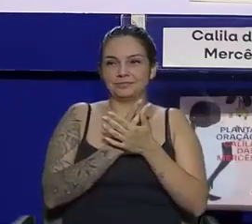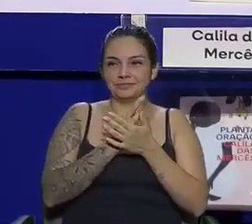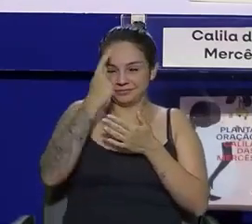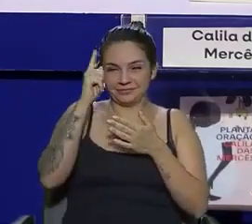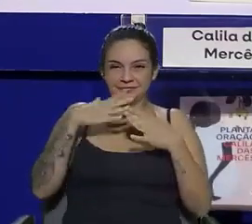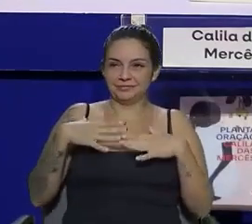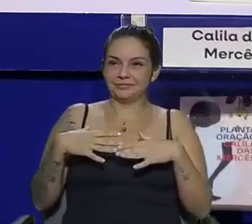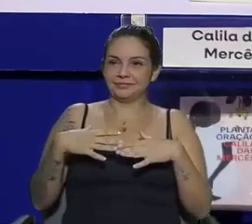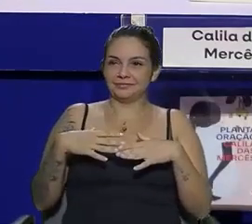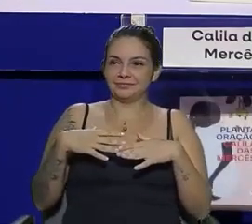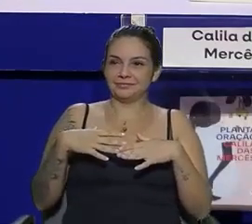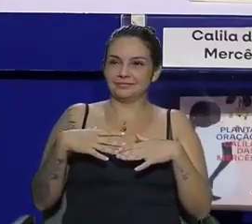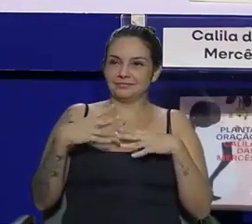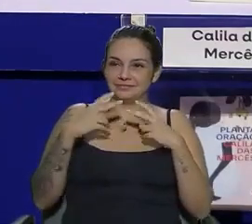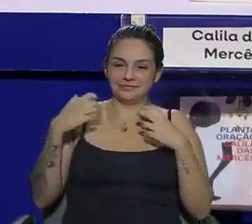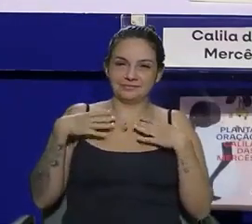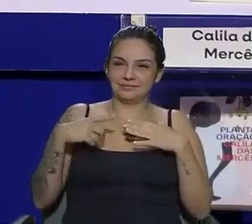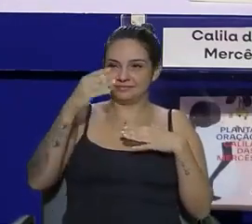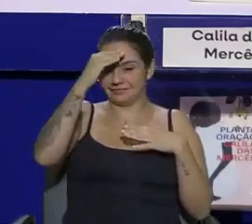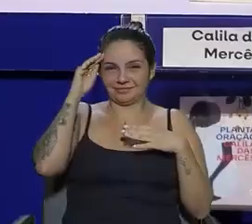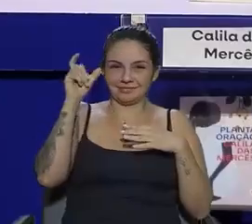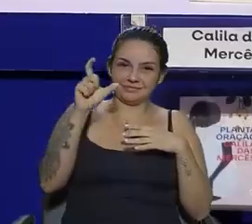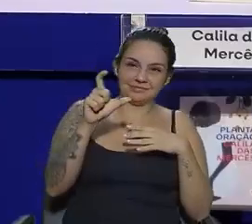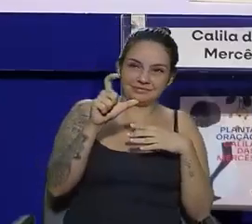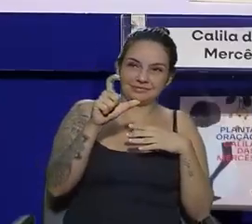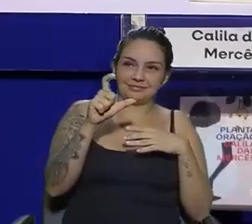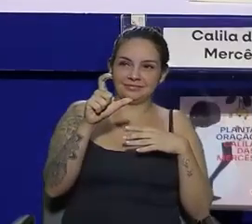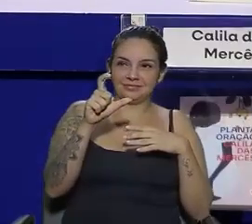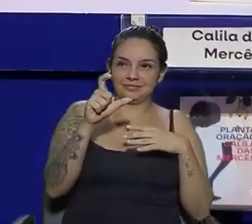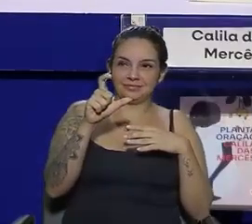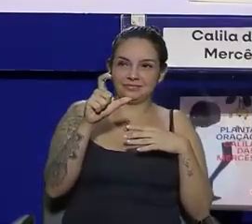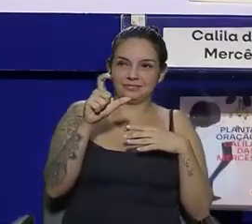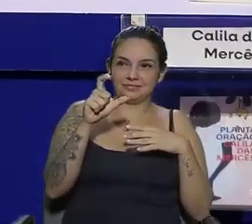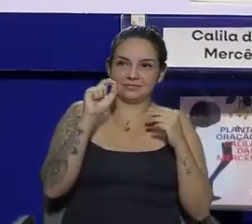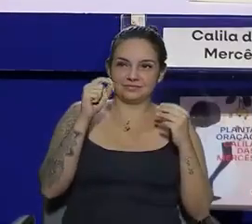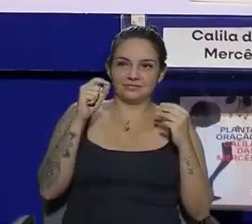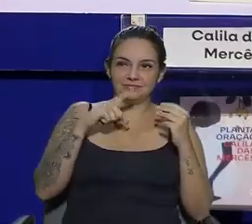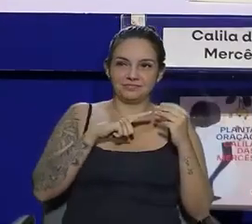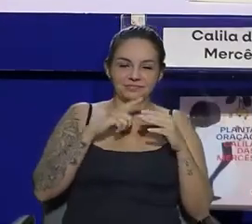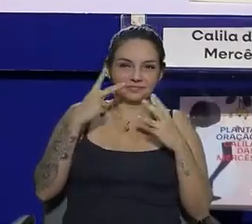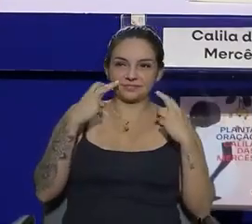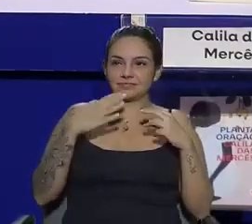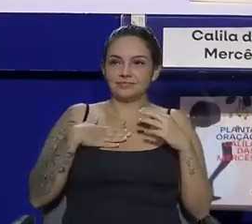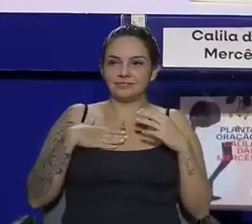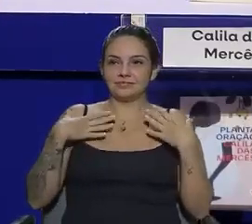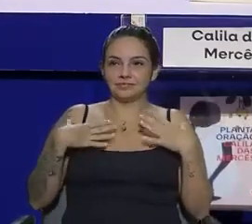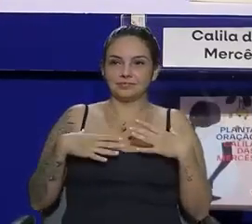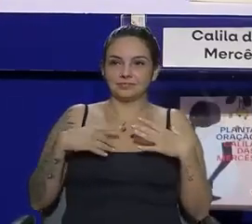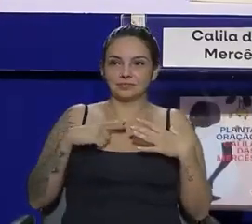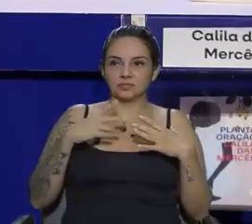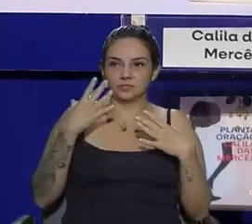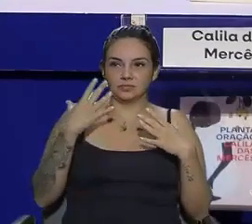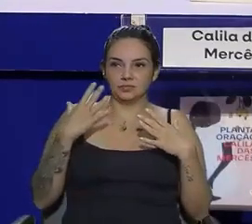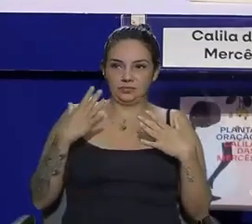pensando em vir com essa camisa, mas eu percebi que essa coisa de esquecer cartão, de ir... E para quem estiver notando, essa camisa ela